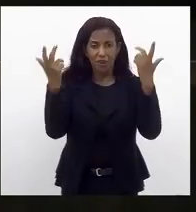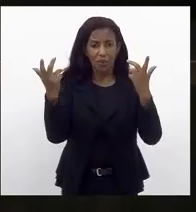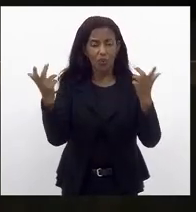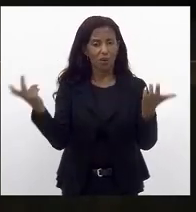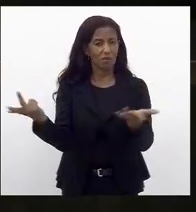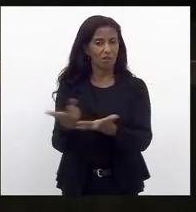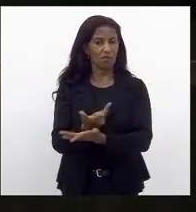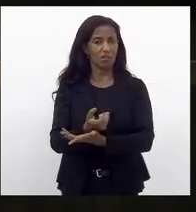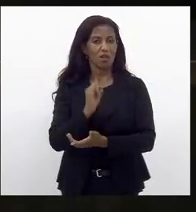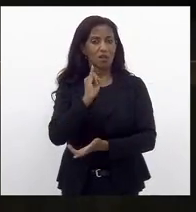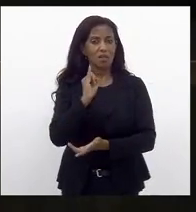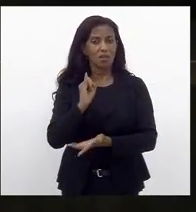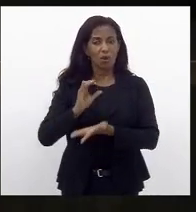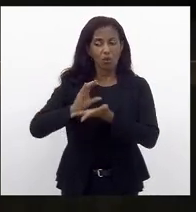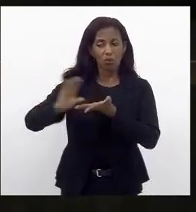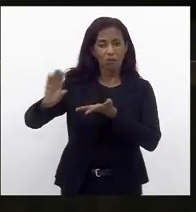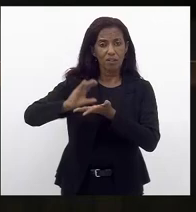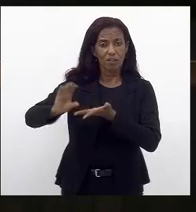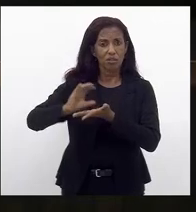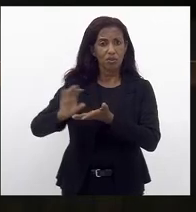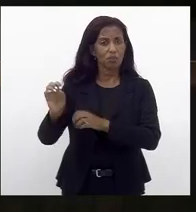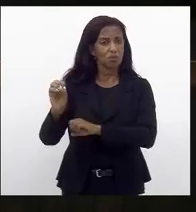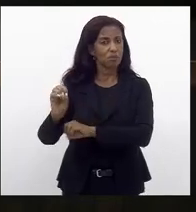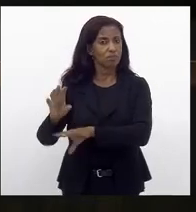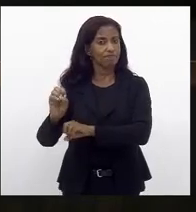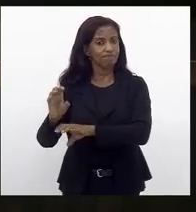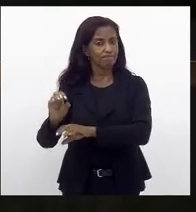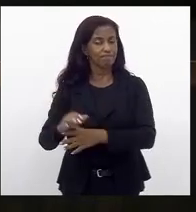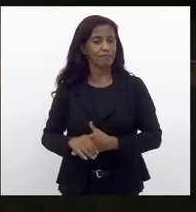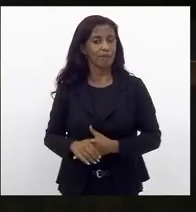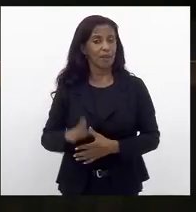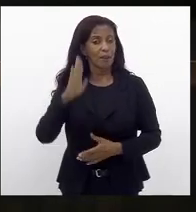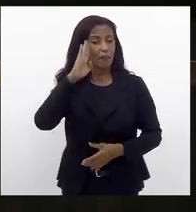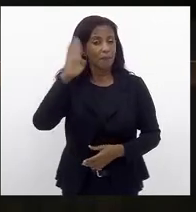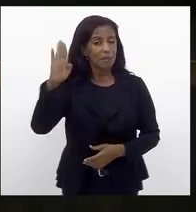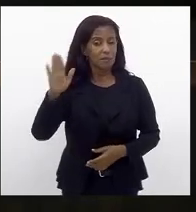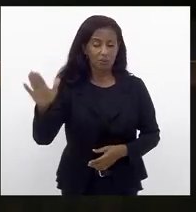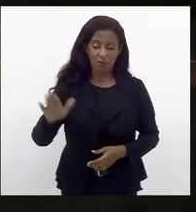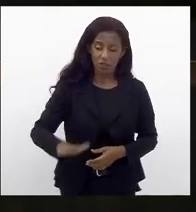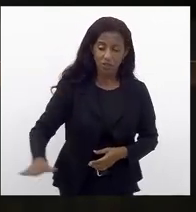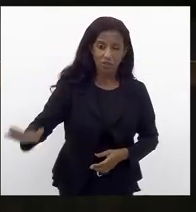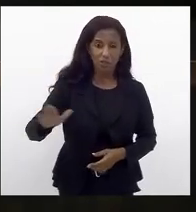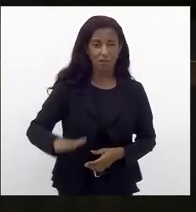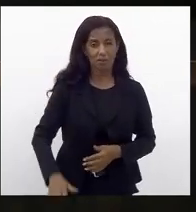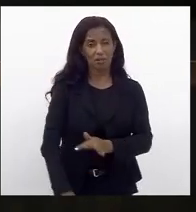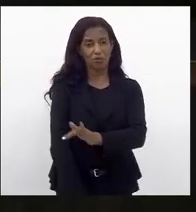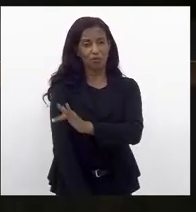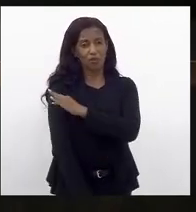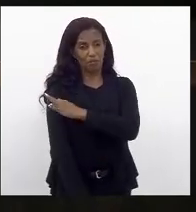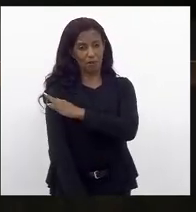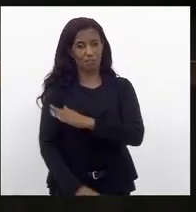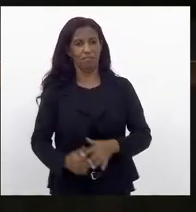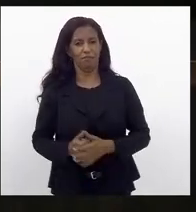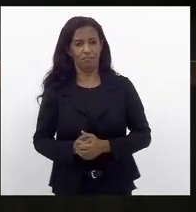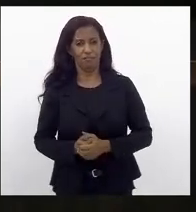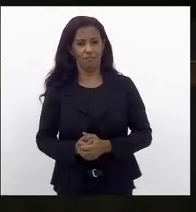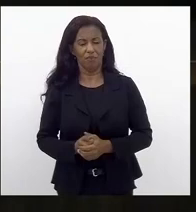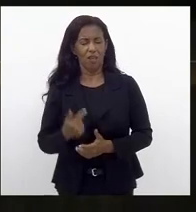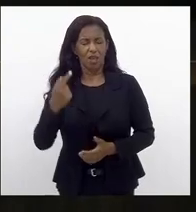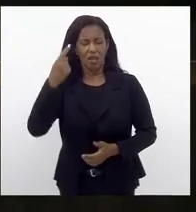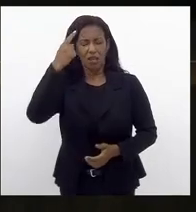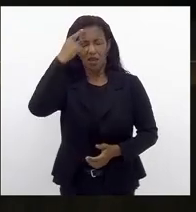se nós não investimos da Educação Especial na educação infantil eu fiz acidentado aqui na própria